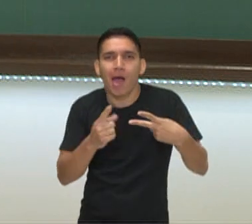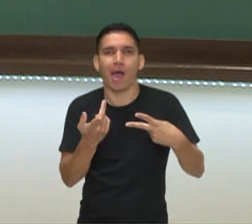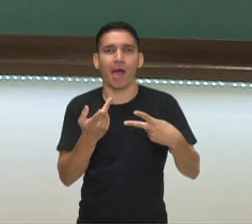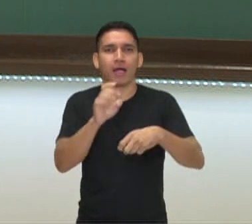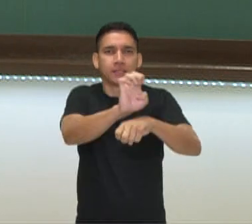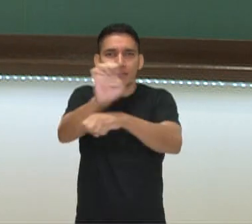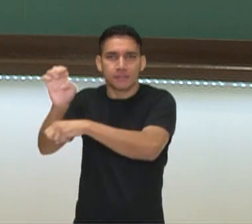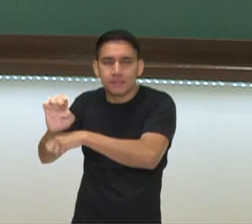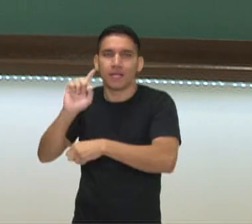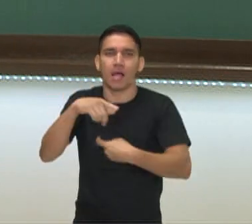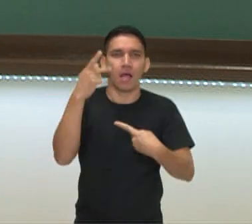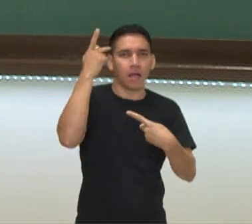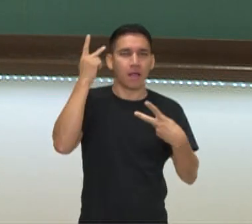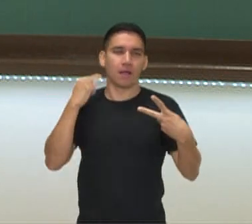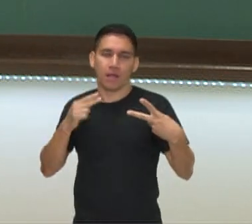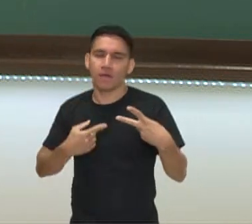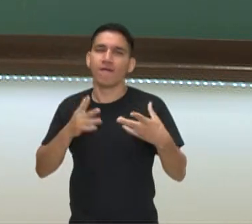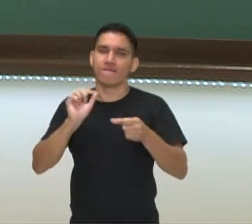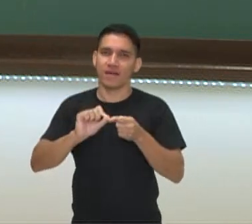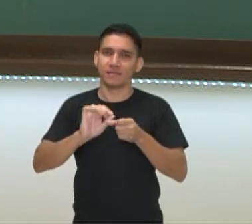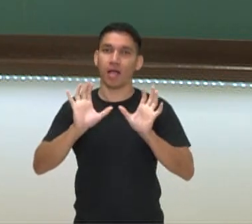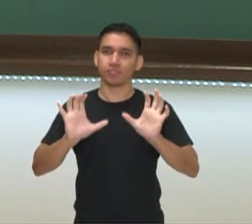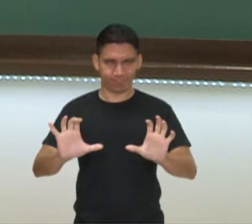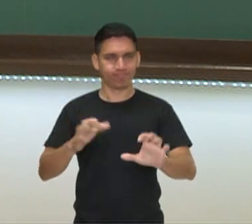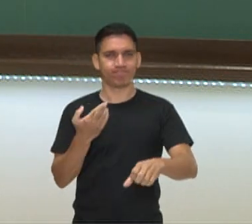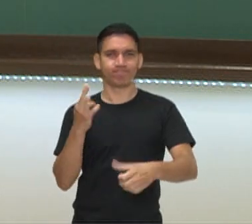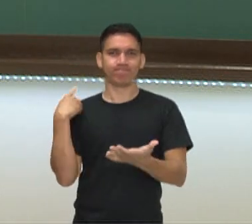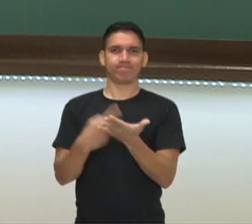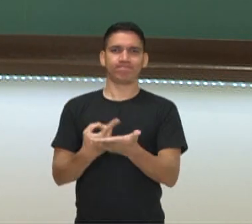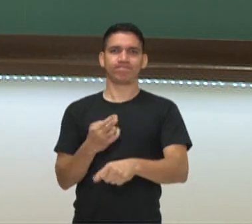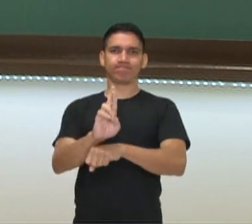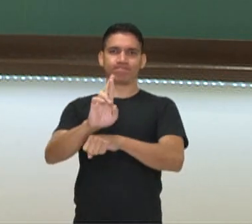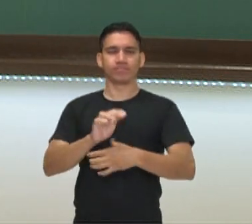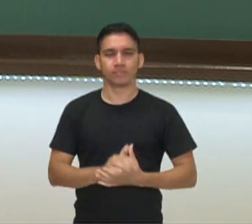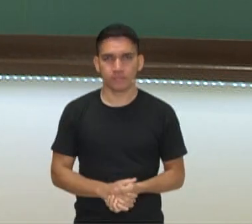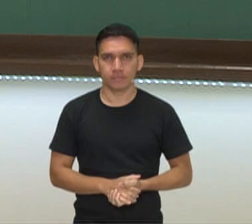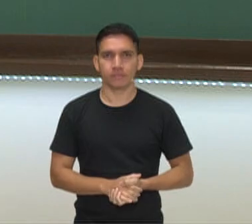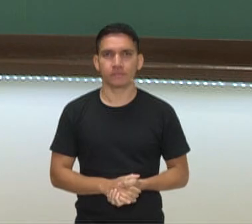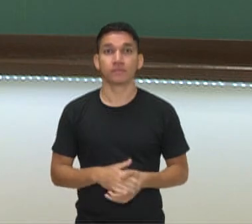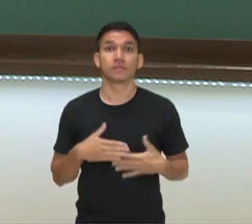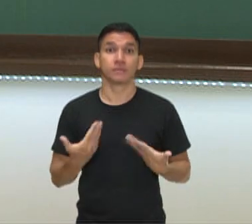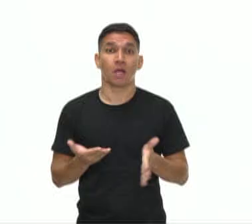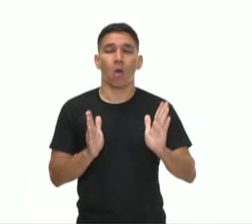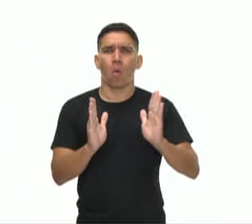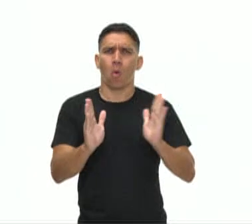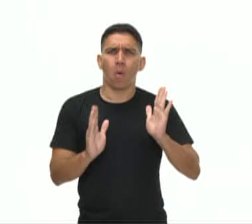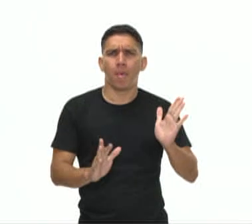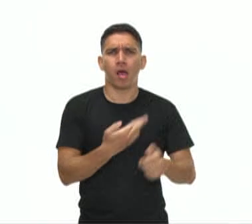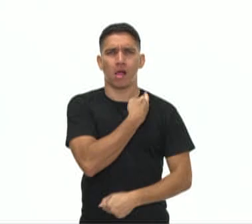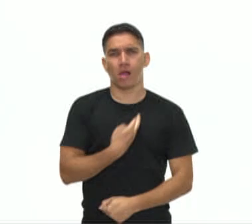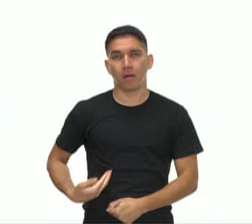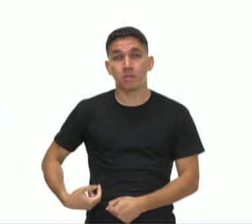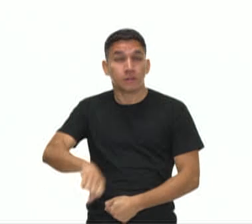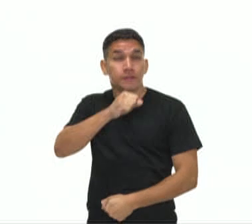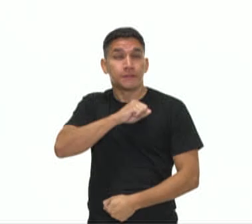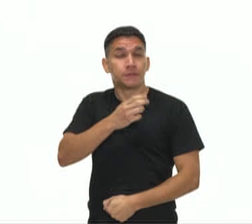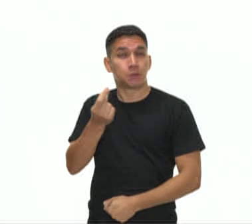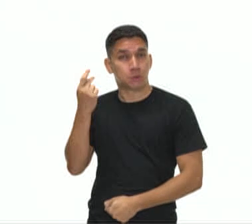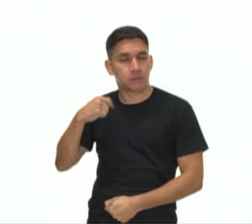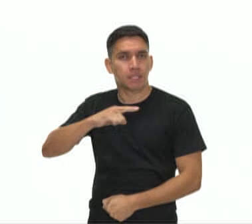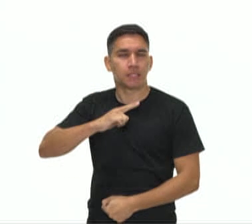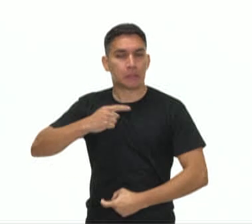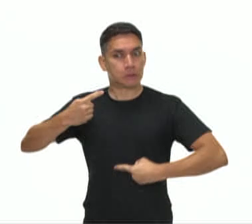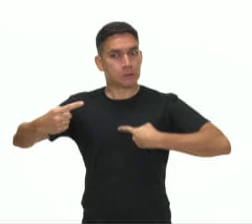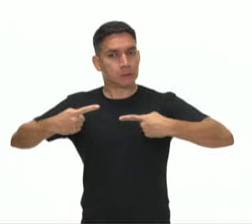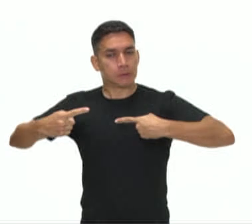às políticas oligárquicas brasileiras. Ou seja, na República Velha, havia forte disputa entre